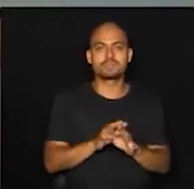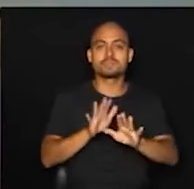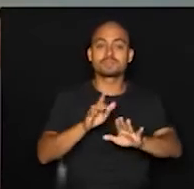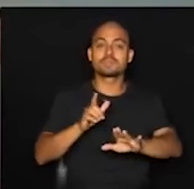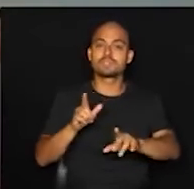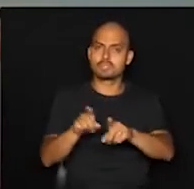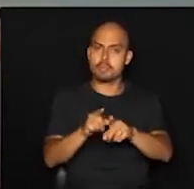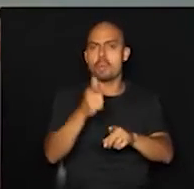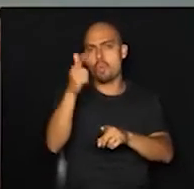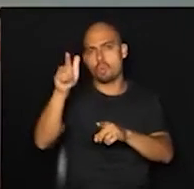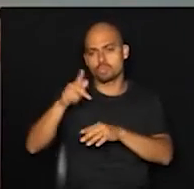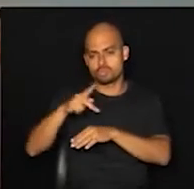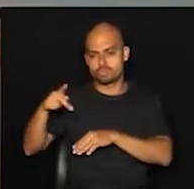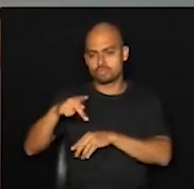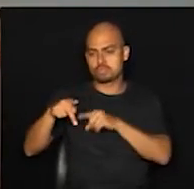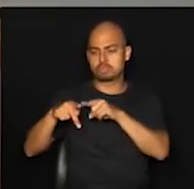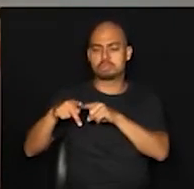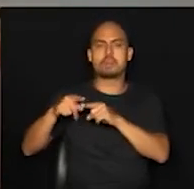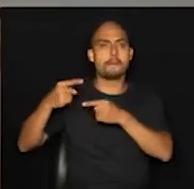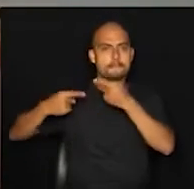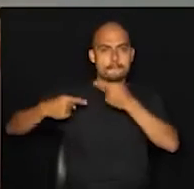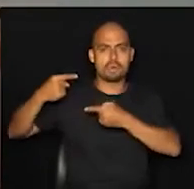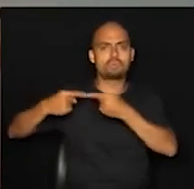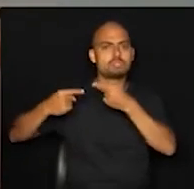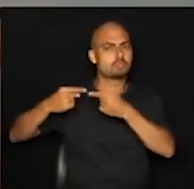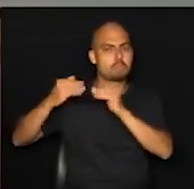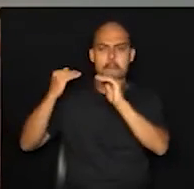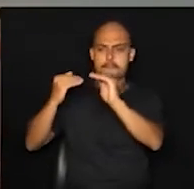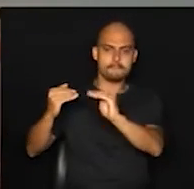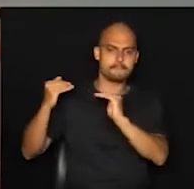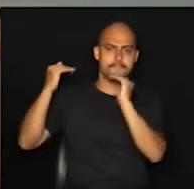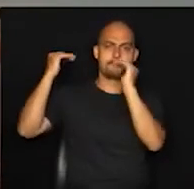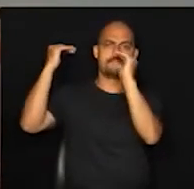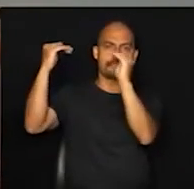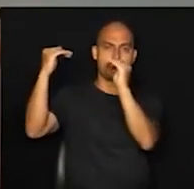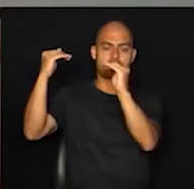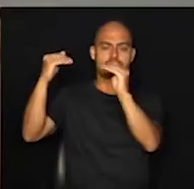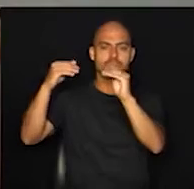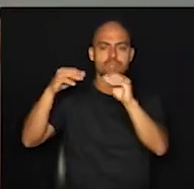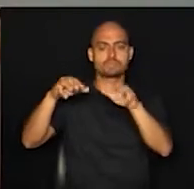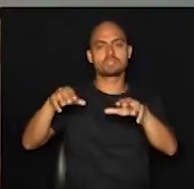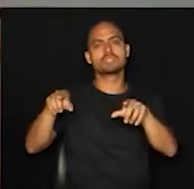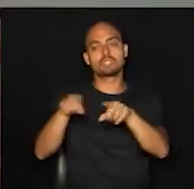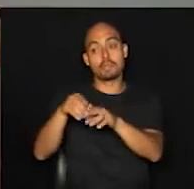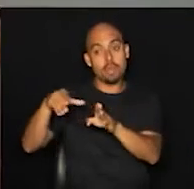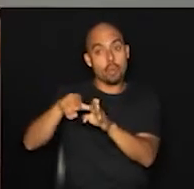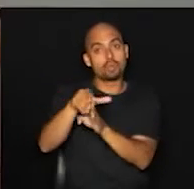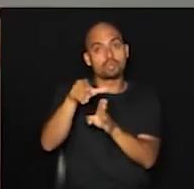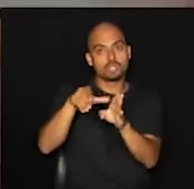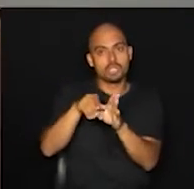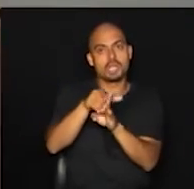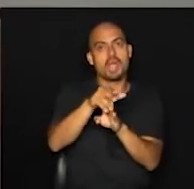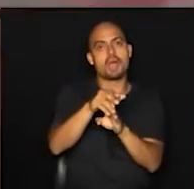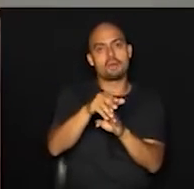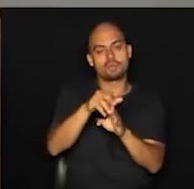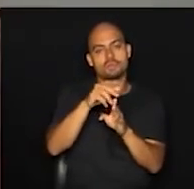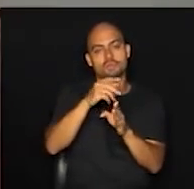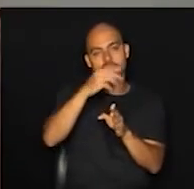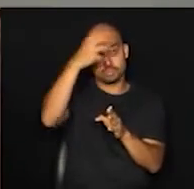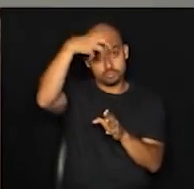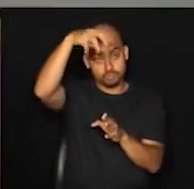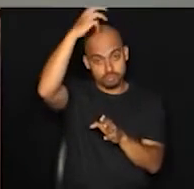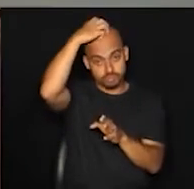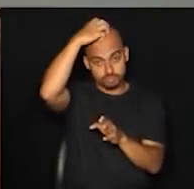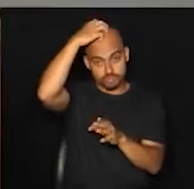Araújo Viana, ele foi um grande político do Império, um estadista. E ele foi conselheiro de Estado, ele foi professor do pai e da